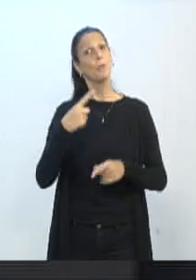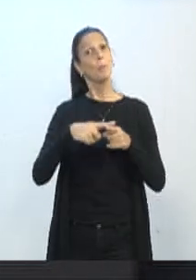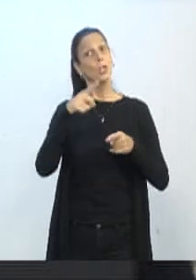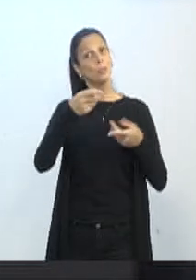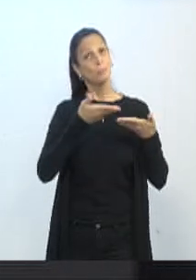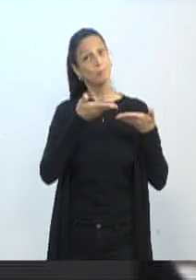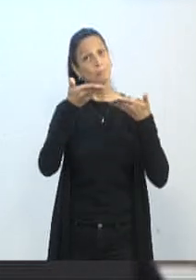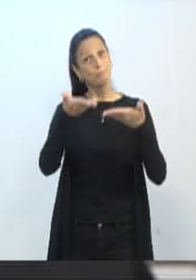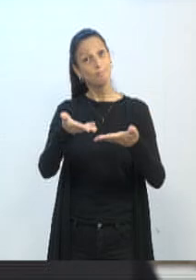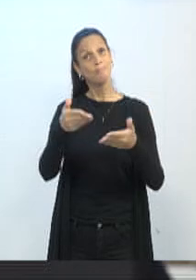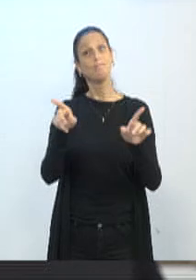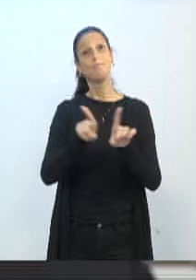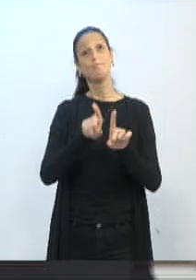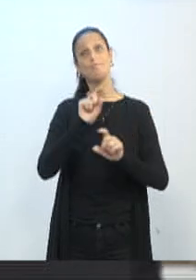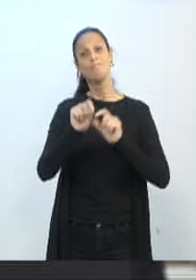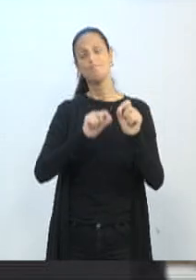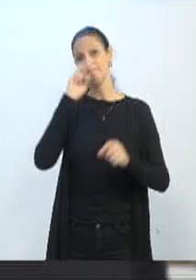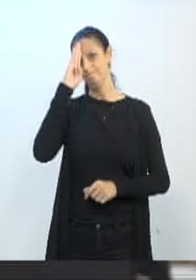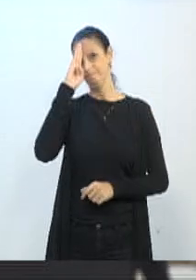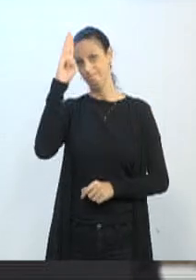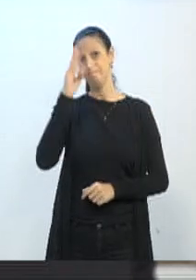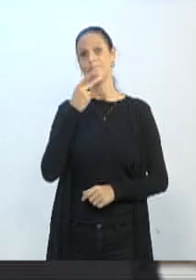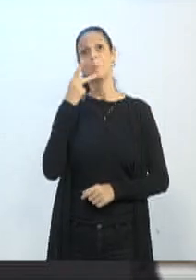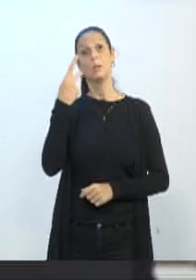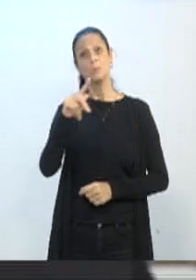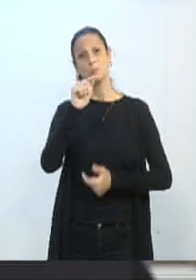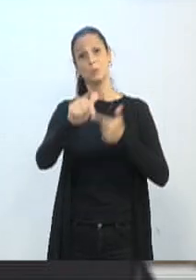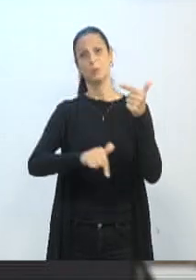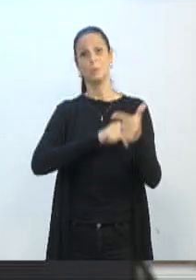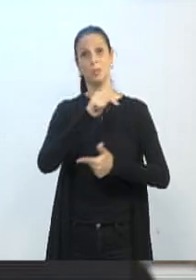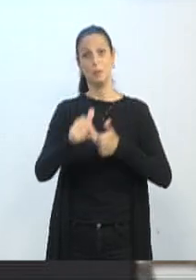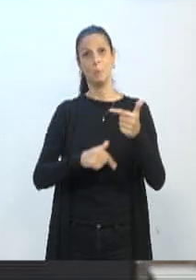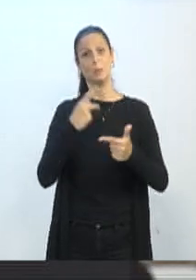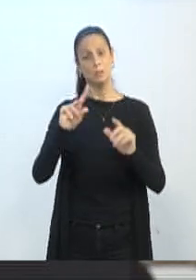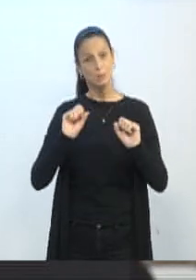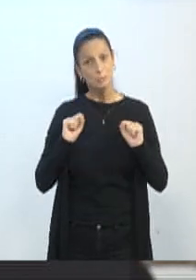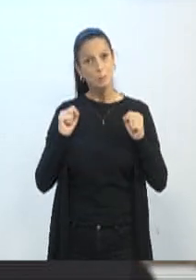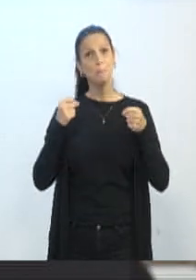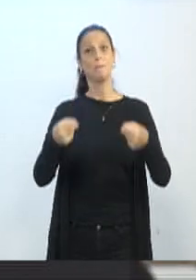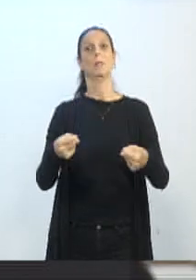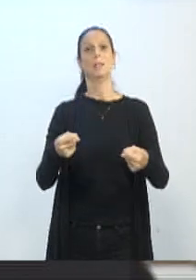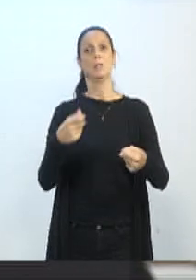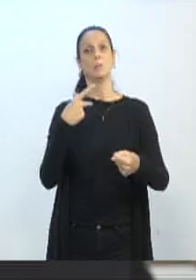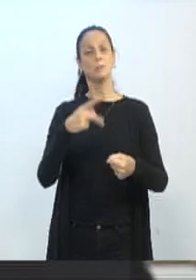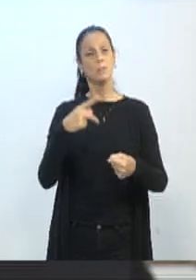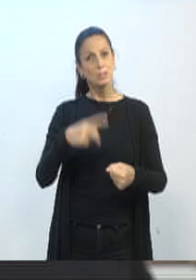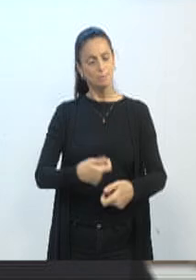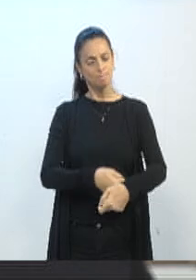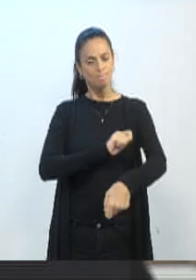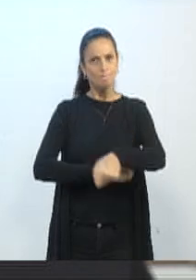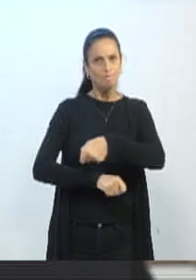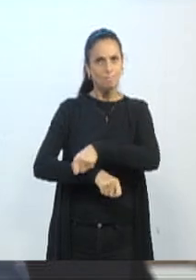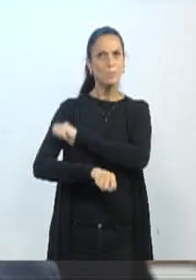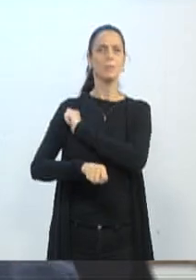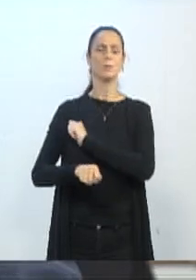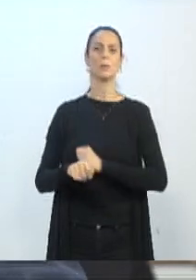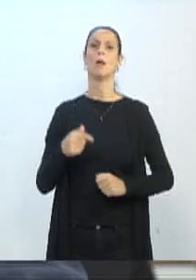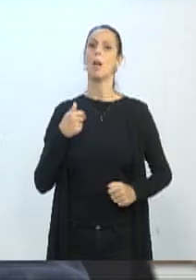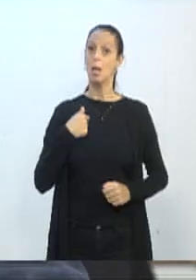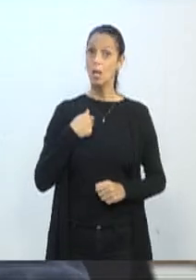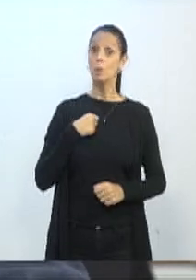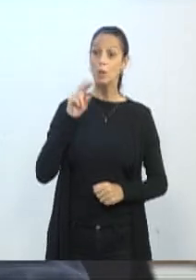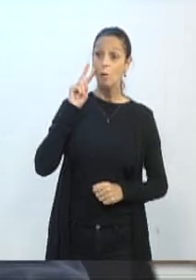mas fundamentalmente falar do seu trabalho do seu empenho da sua dedicação eu tenho